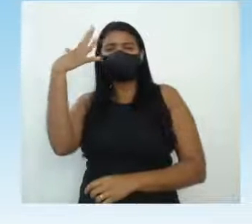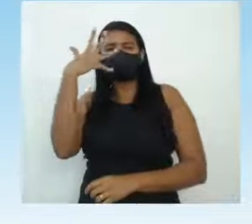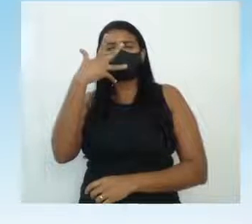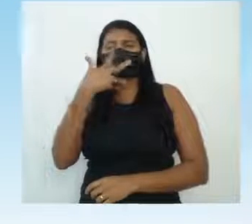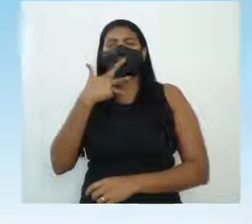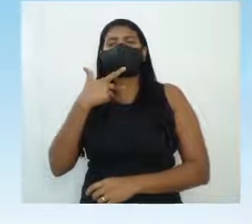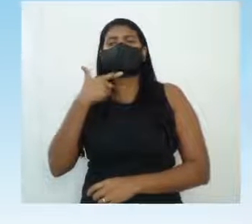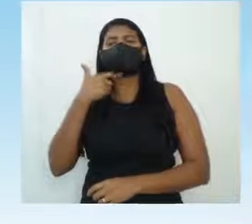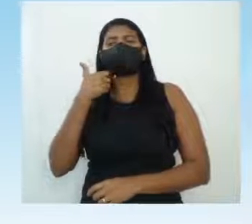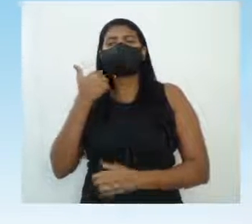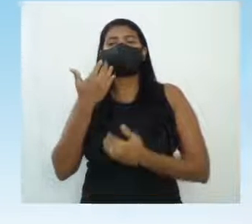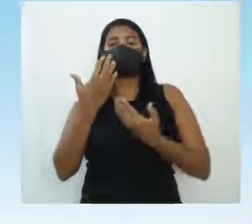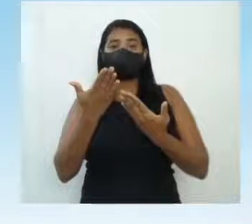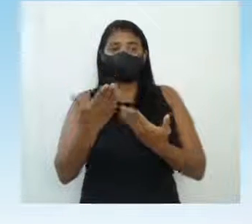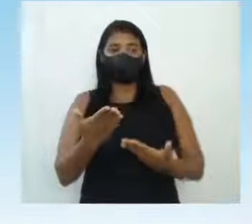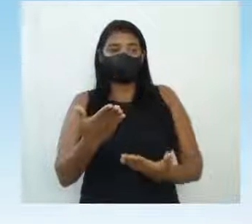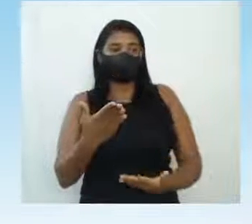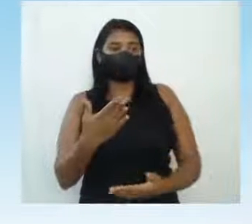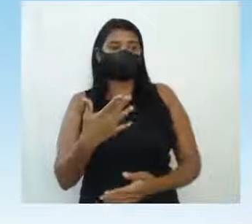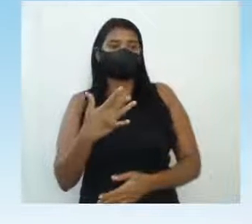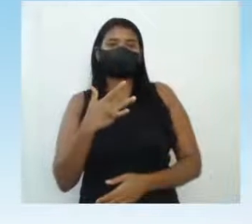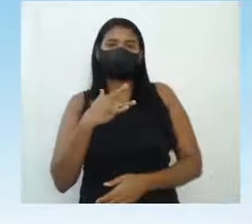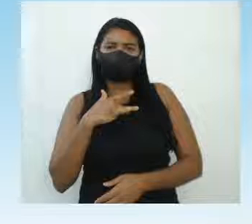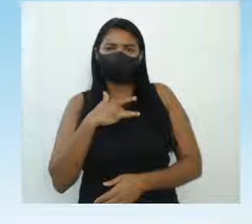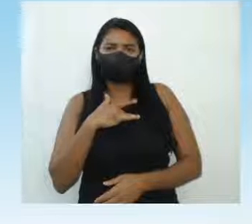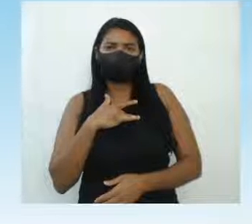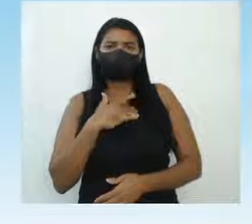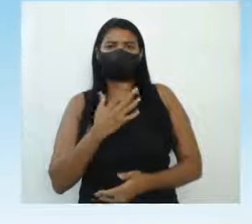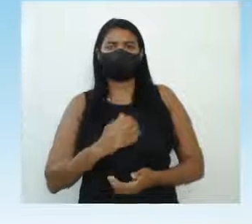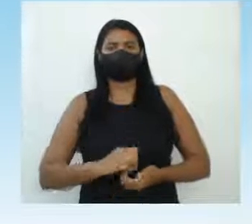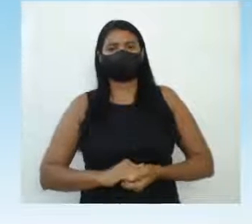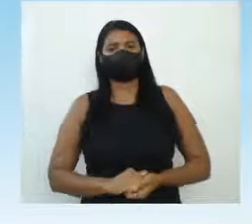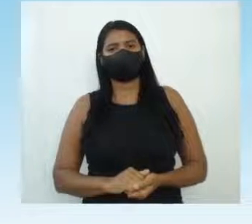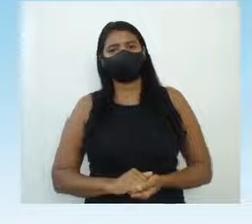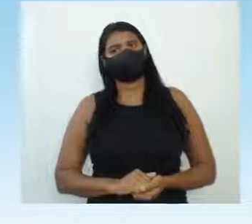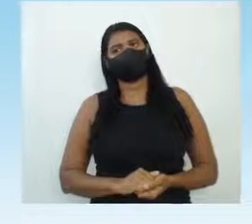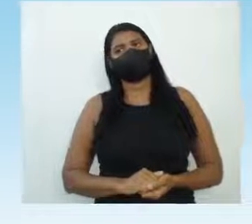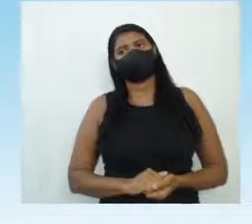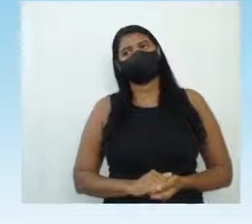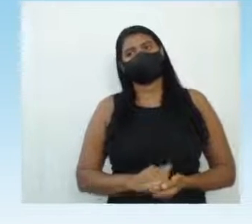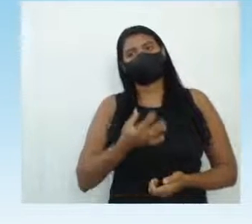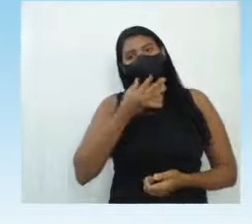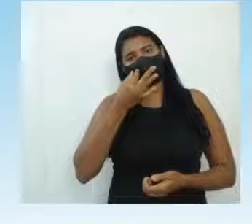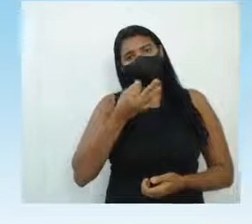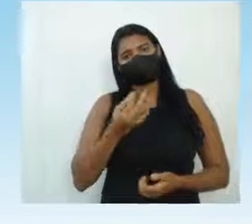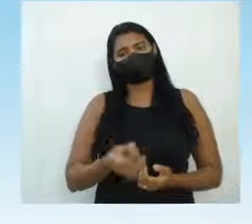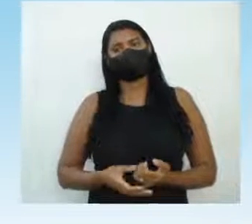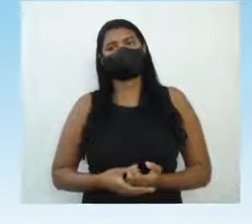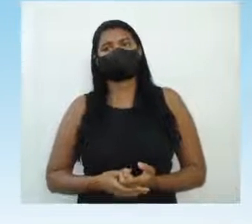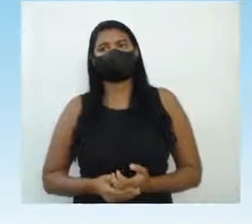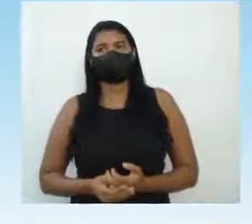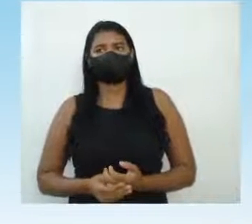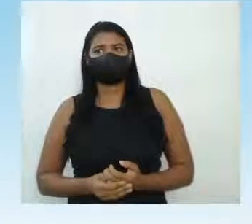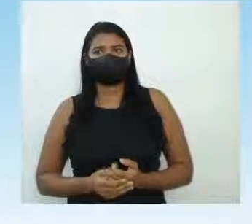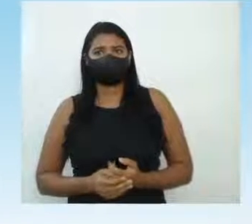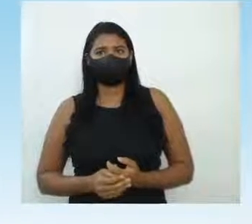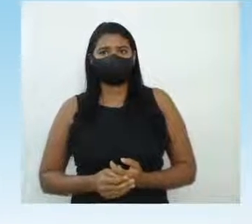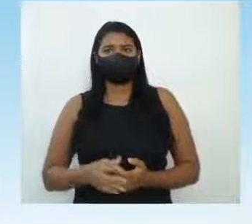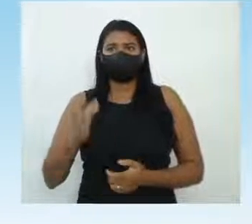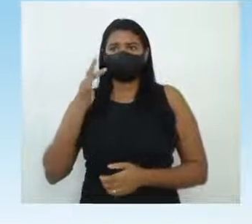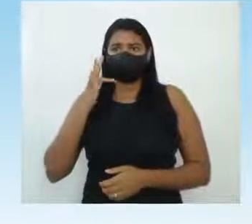aquilo que você realmente está sentindo naquele momento, tá? Fica a dica. Bom, o francês